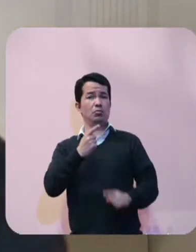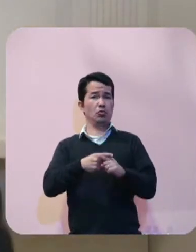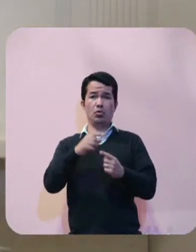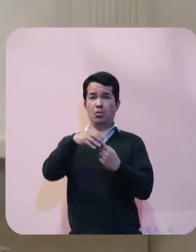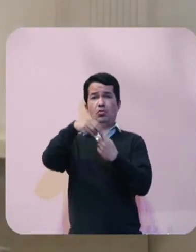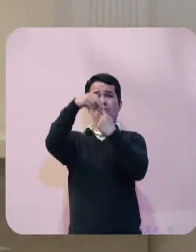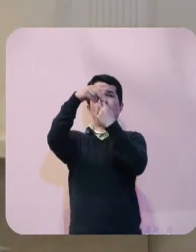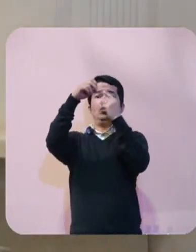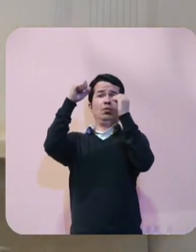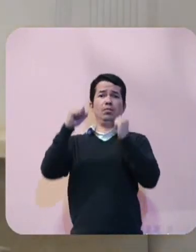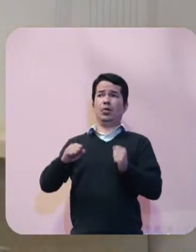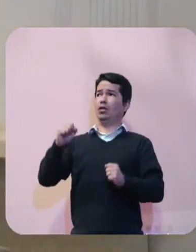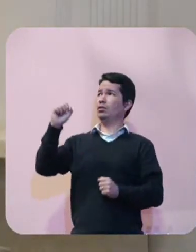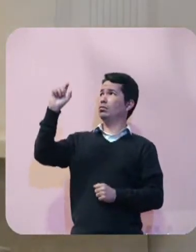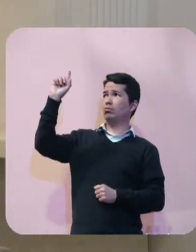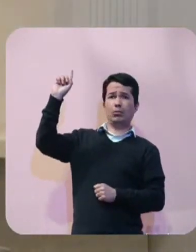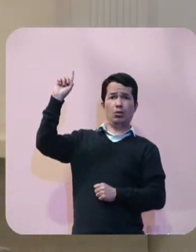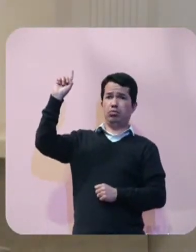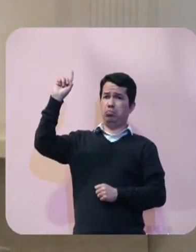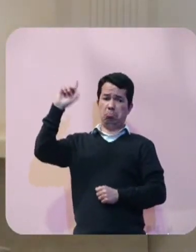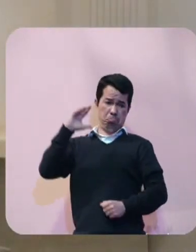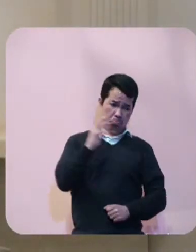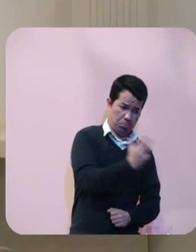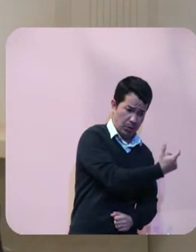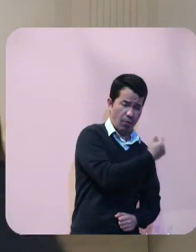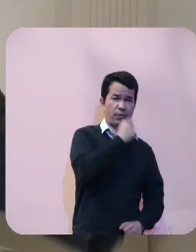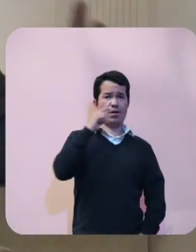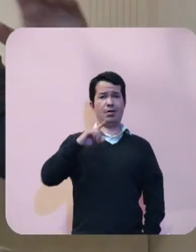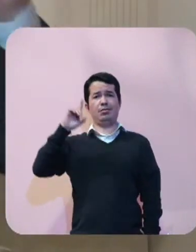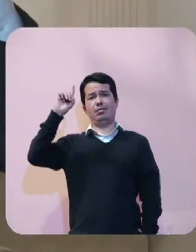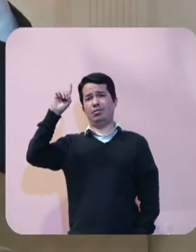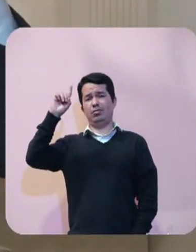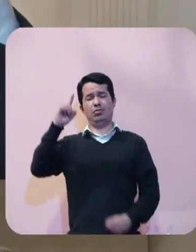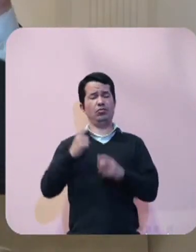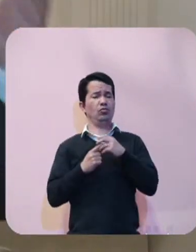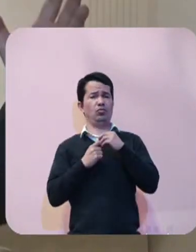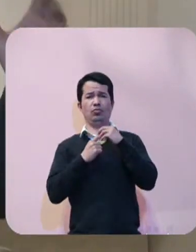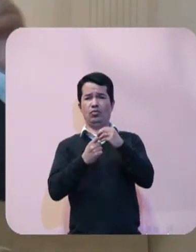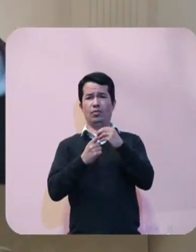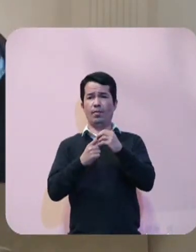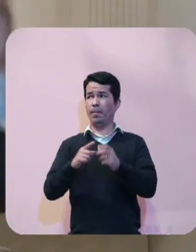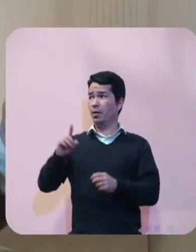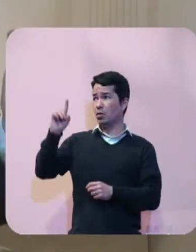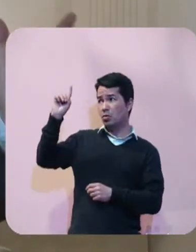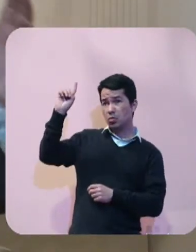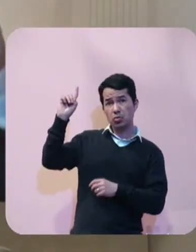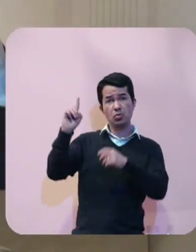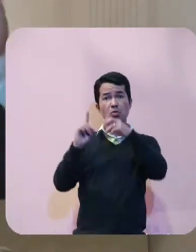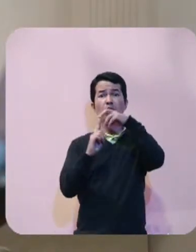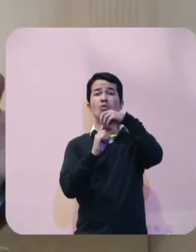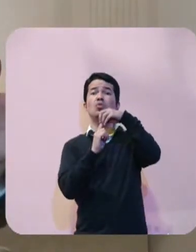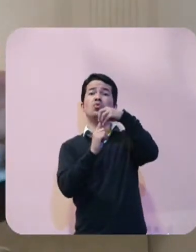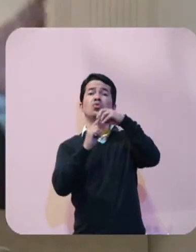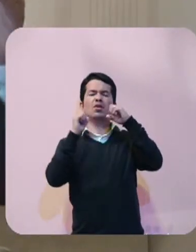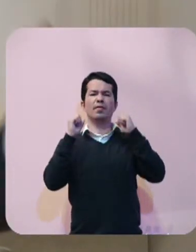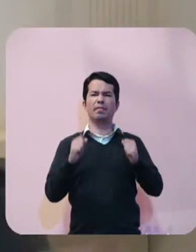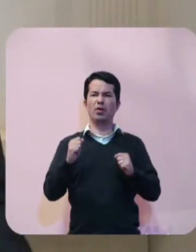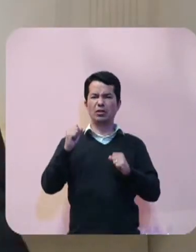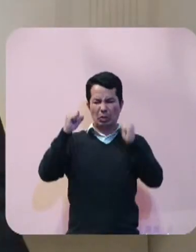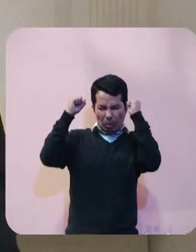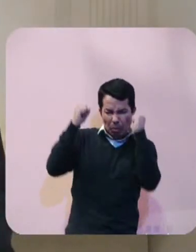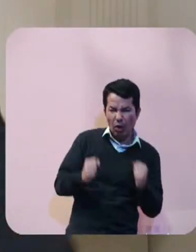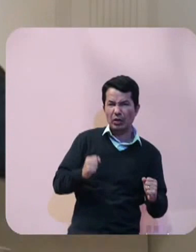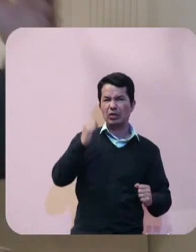alcançá-los onde eles estejam é o Senhor Todo-Poderoso. A única pessoa que tem todo o poder, toda a sabedoria, toda a graça